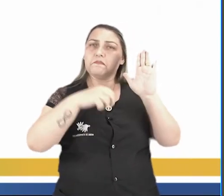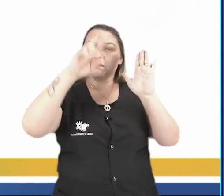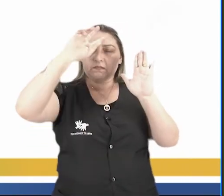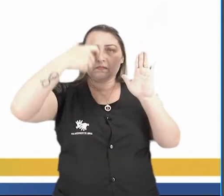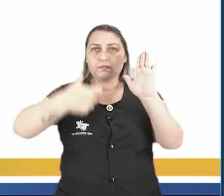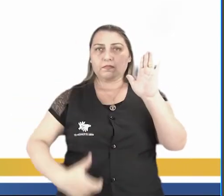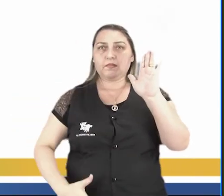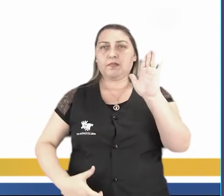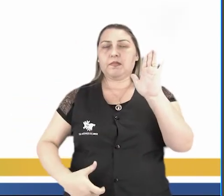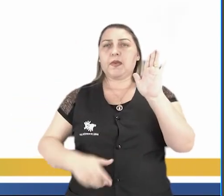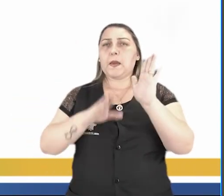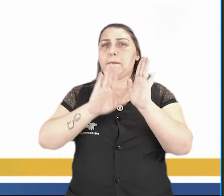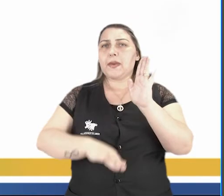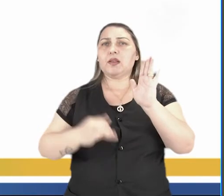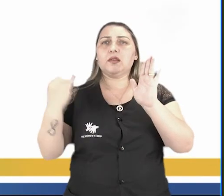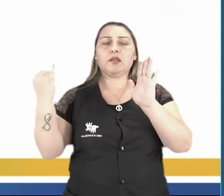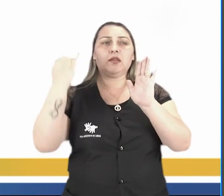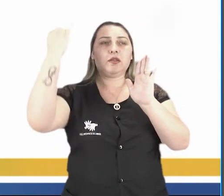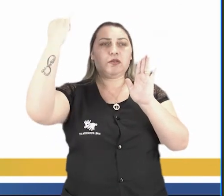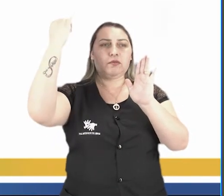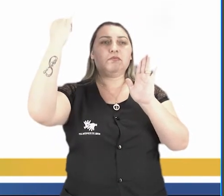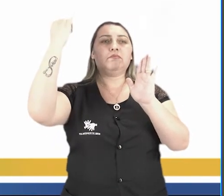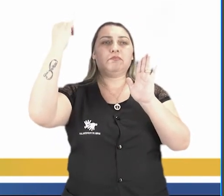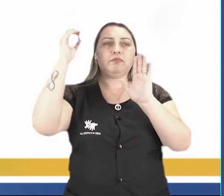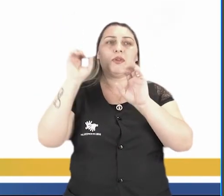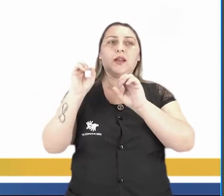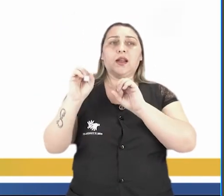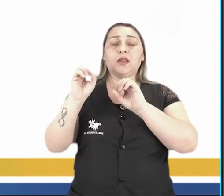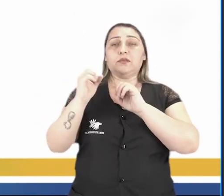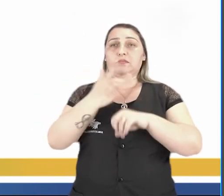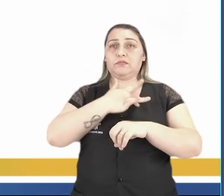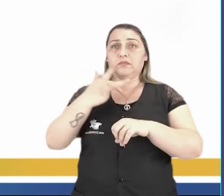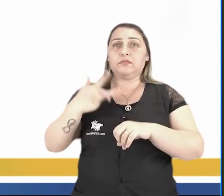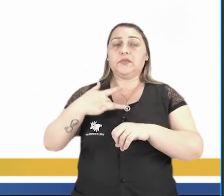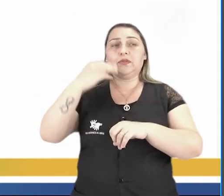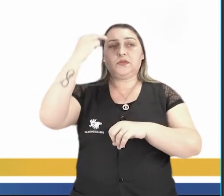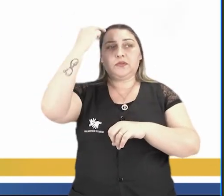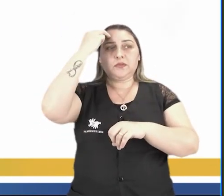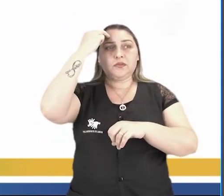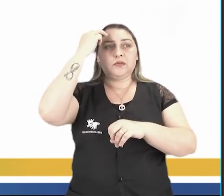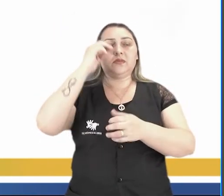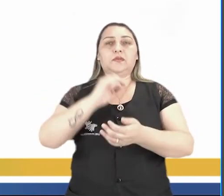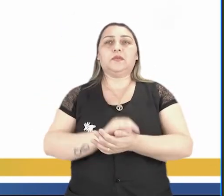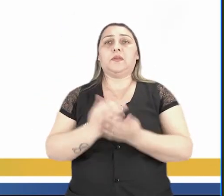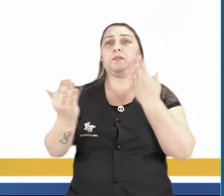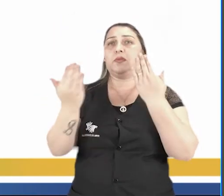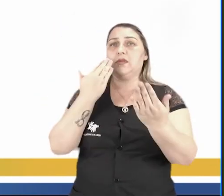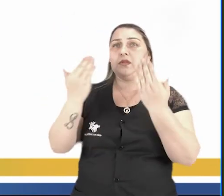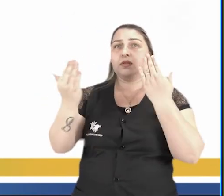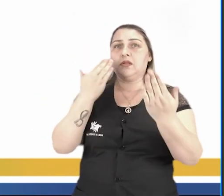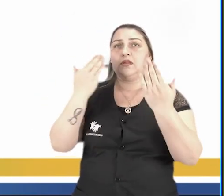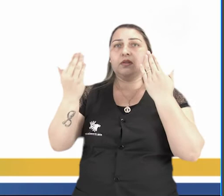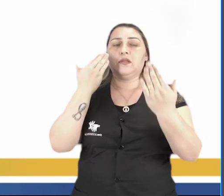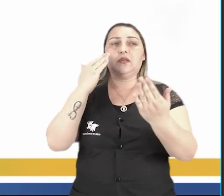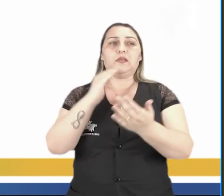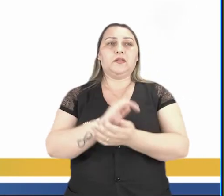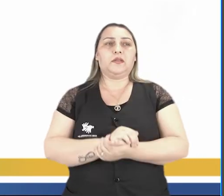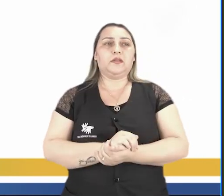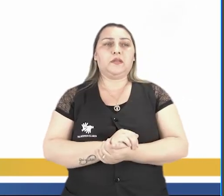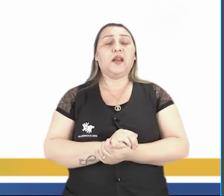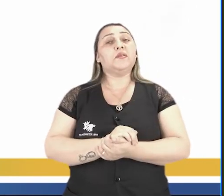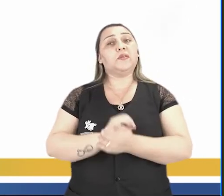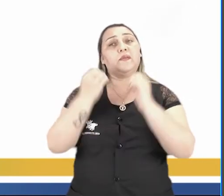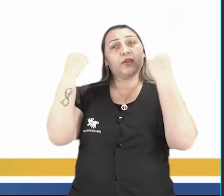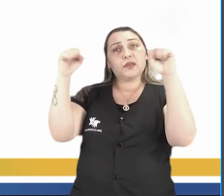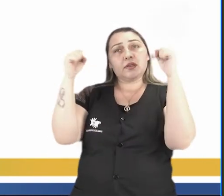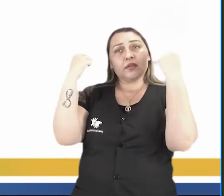humanas, são menos importantes que a educação e a saúde. E por último, não só para a sua saúde